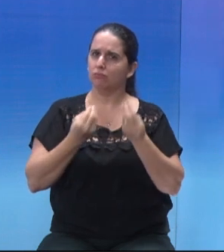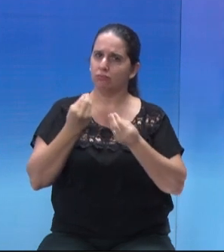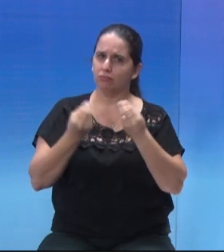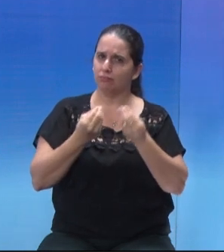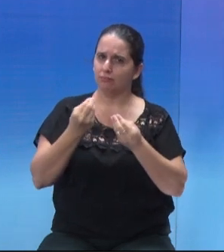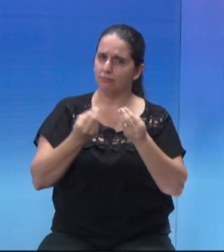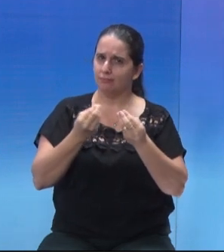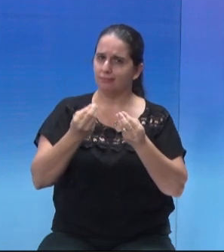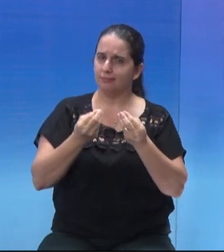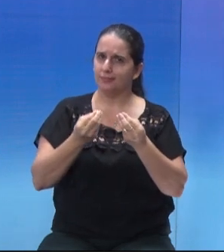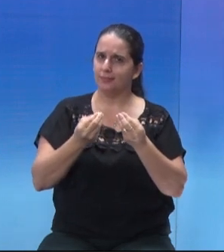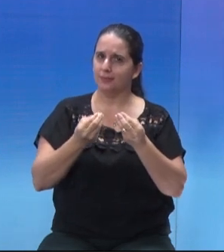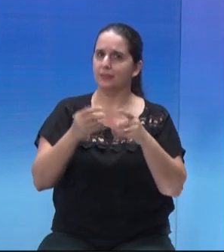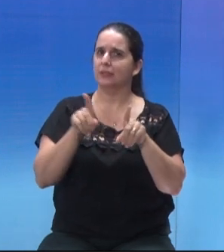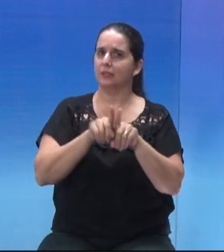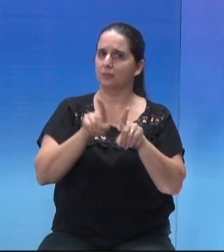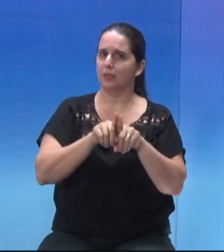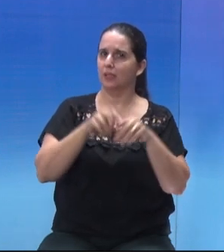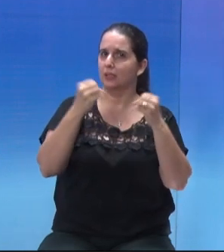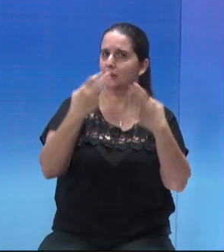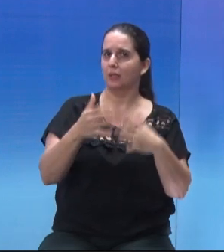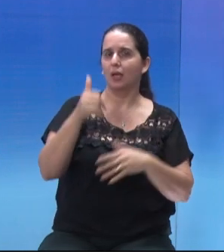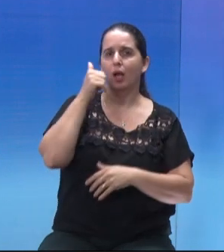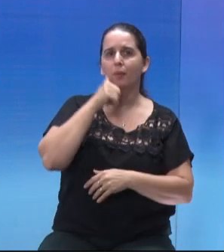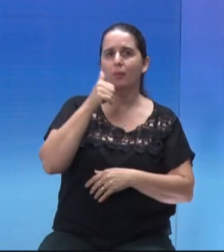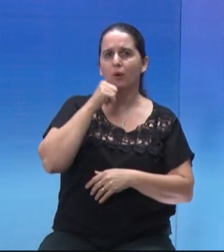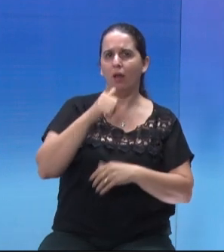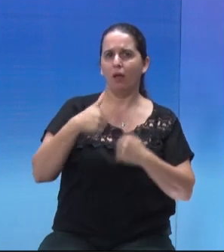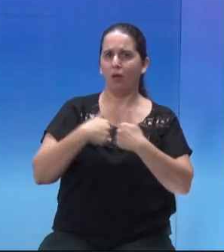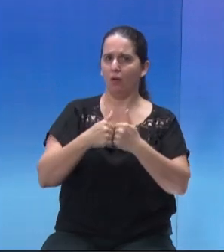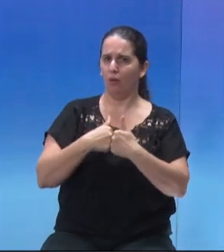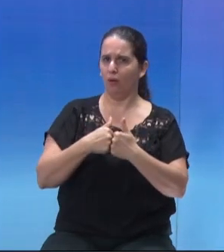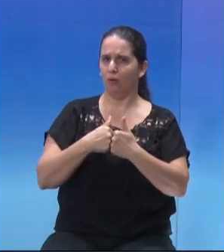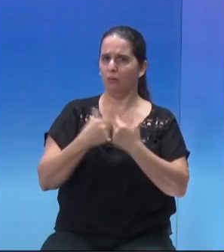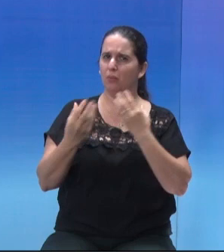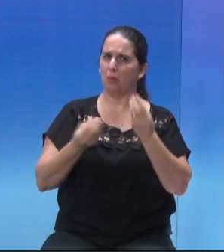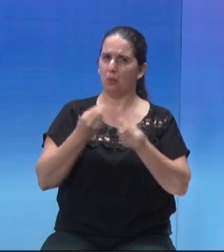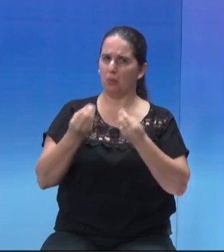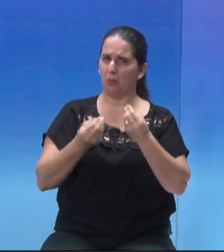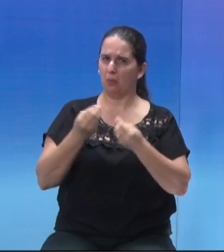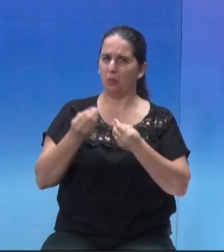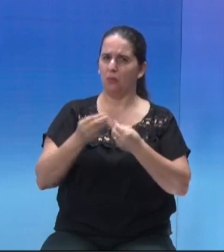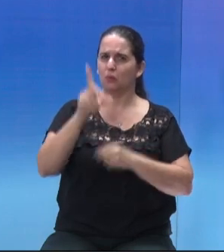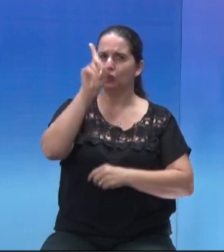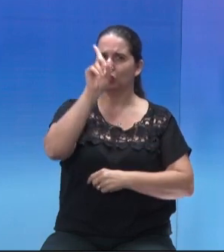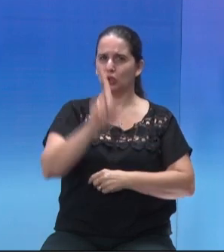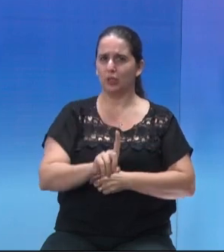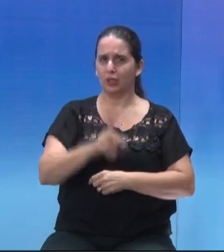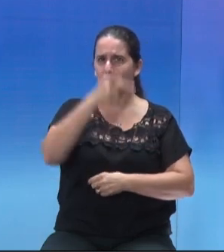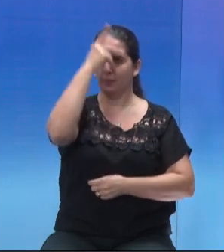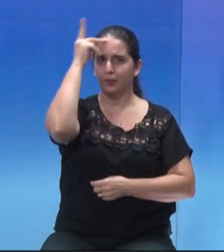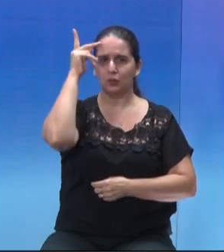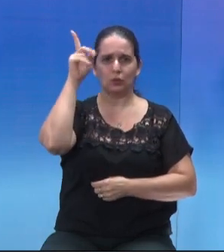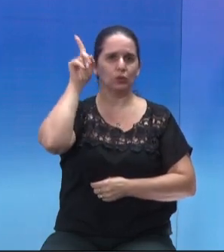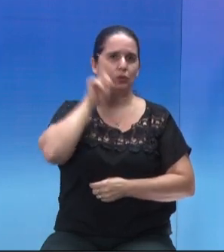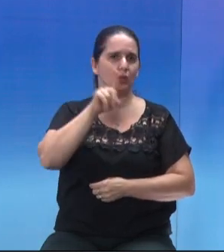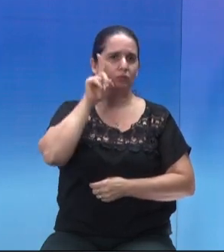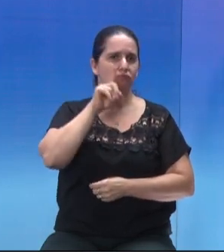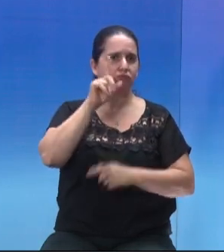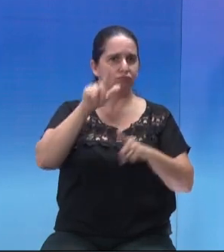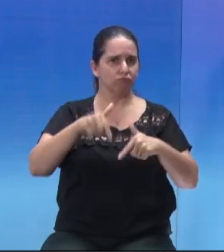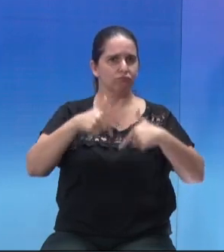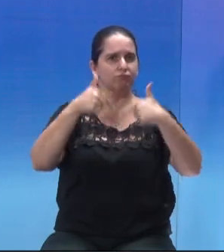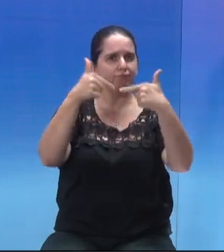da mulher e está falando do ônibus. Mas será que é isso que é a questão? Os direitos civis americanos, eles lutavam